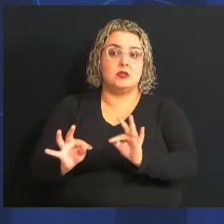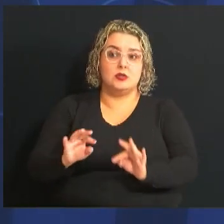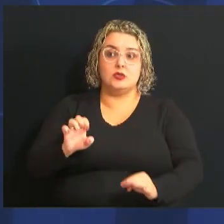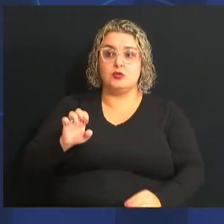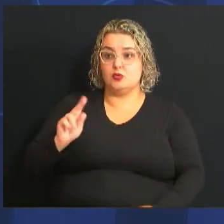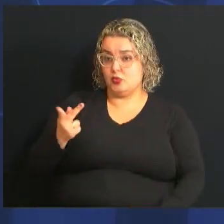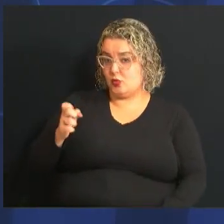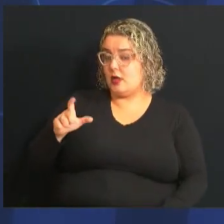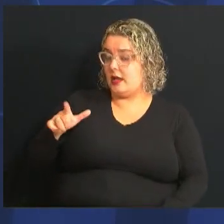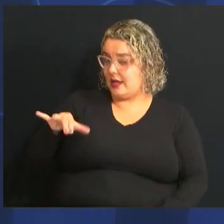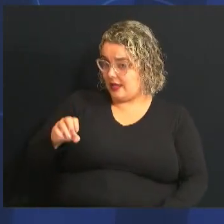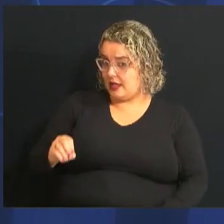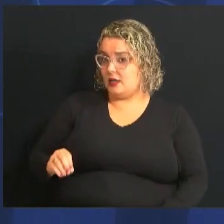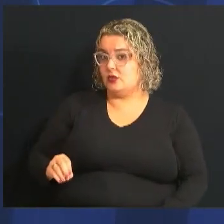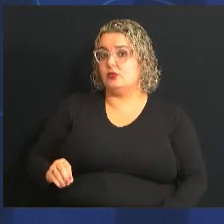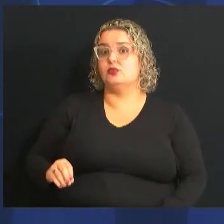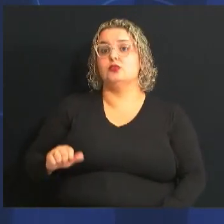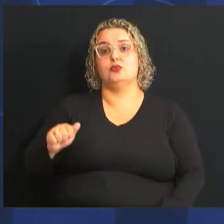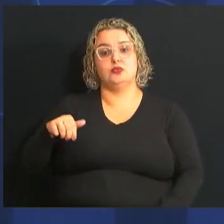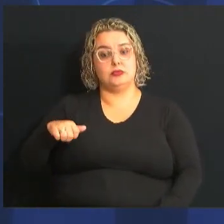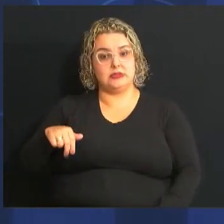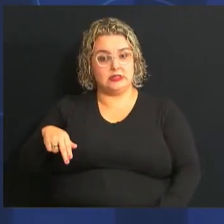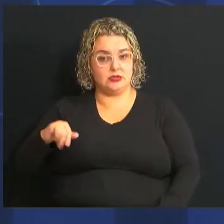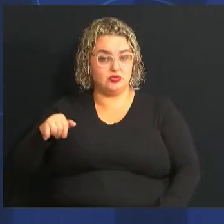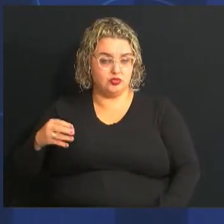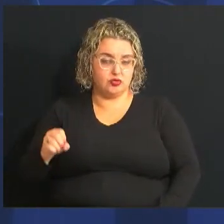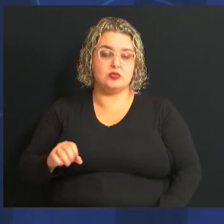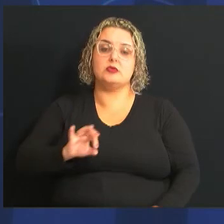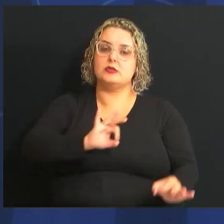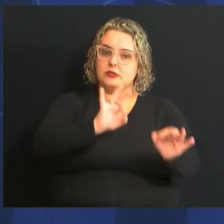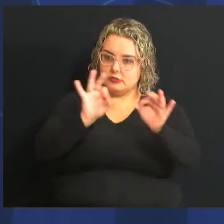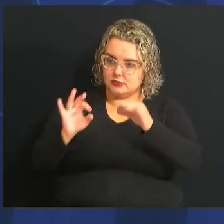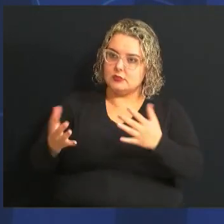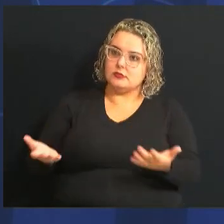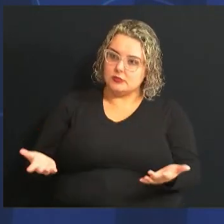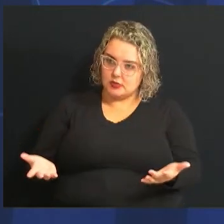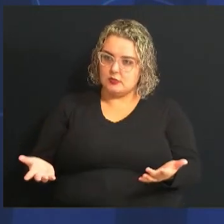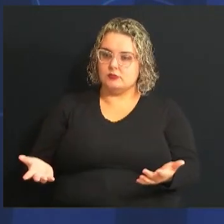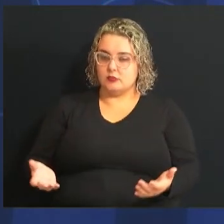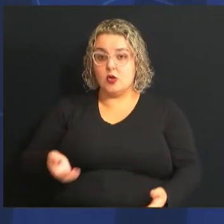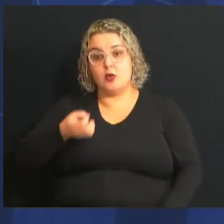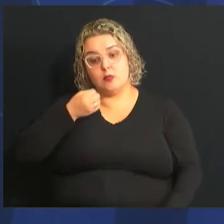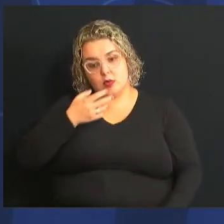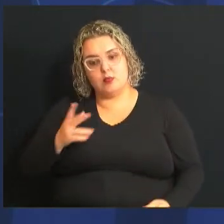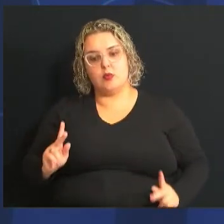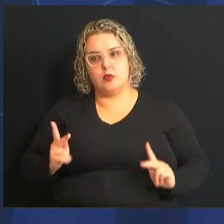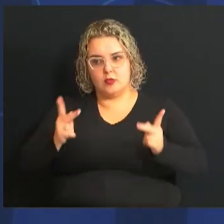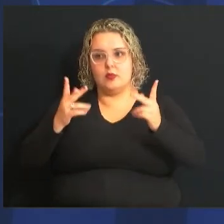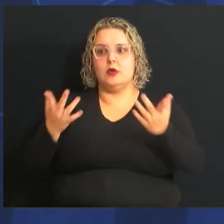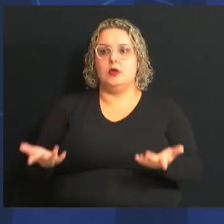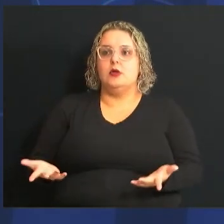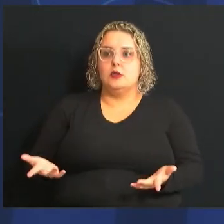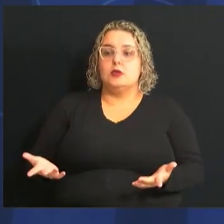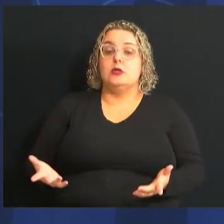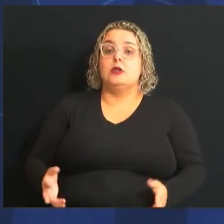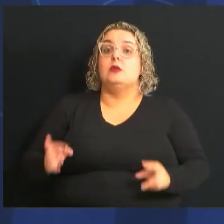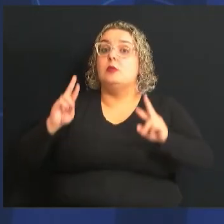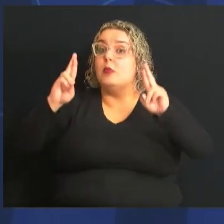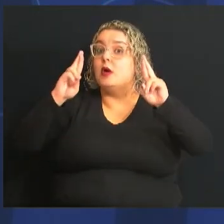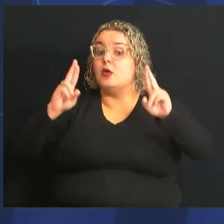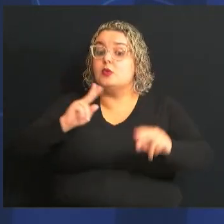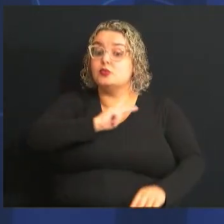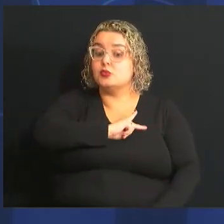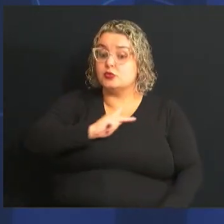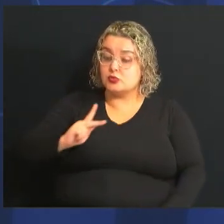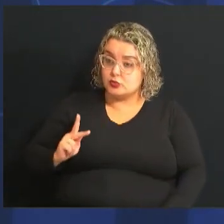Anjos certamente está assistindo as partidas. Então foi uma boa vitória, né? E para o torcedor pontepretano